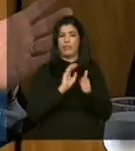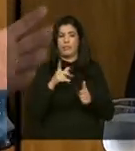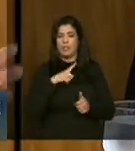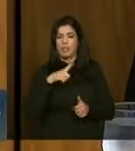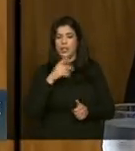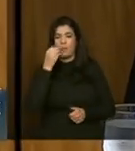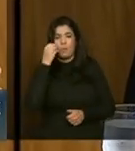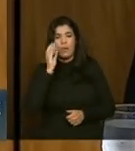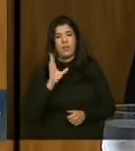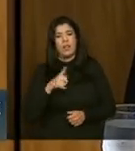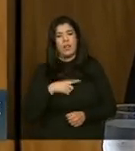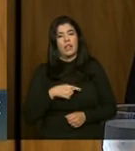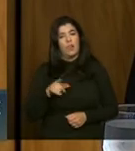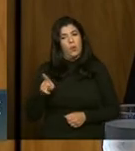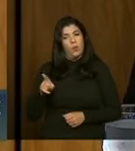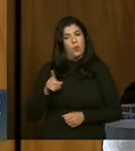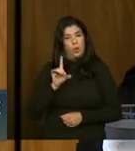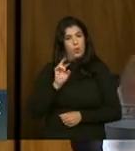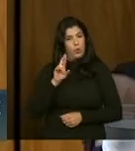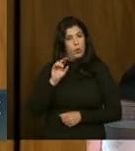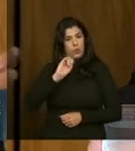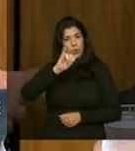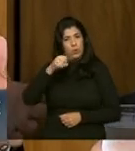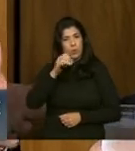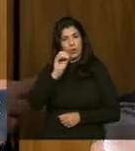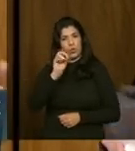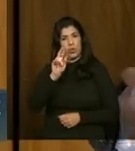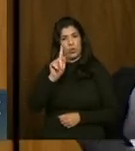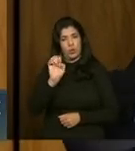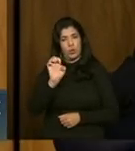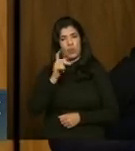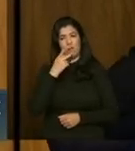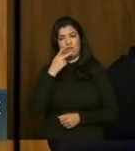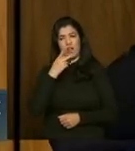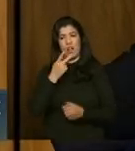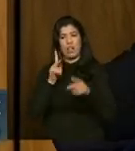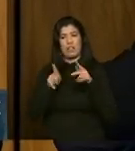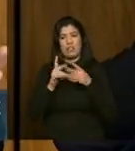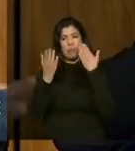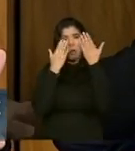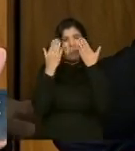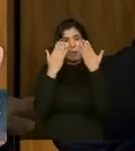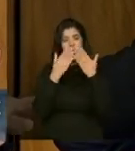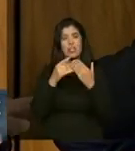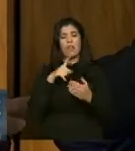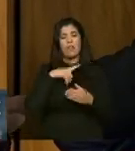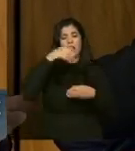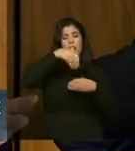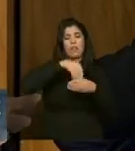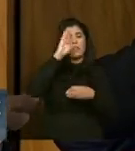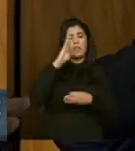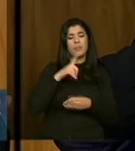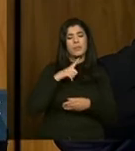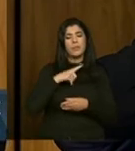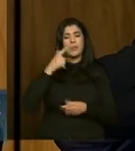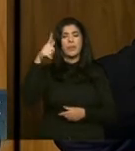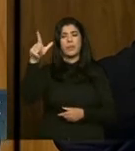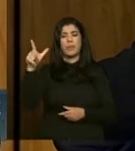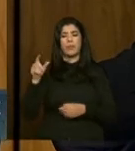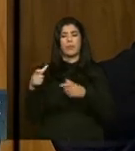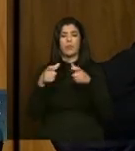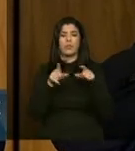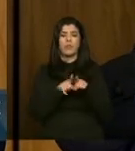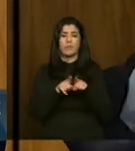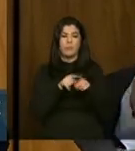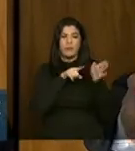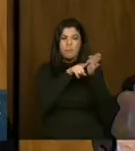Dr. Jorge está sempre dizendo, fazendo comparações com o que tem no Brasil e no exterior, tanto do ponto de vista de fiscalização, mas